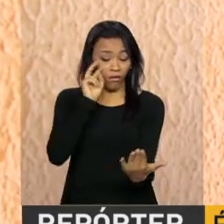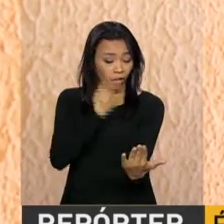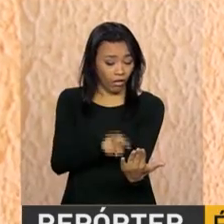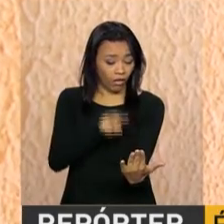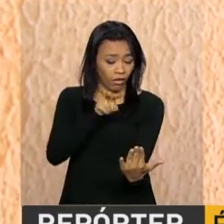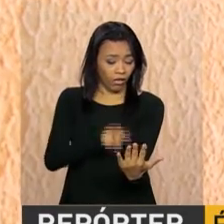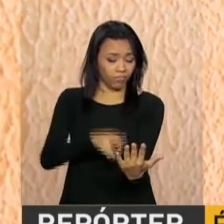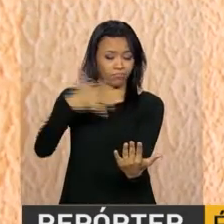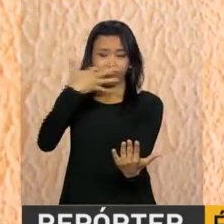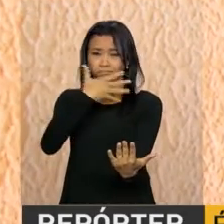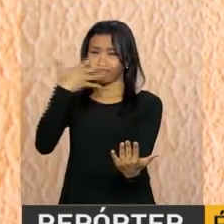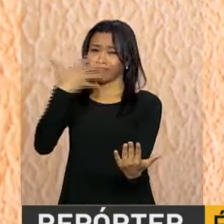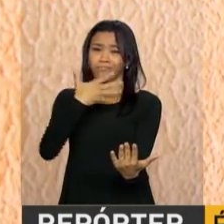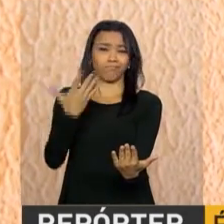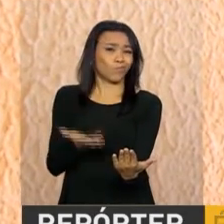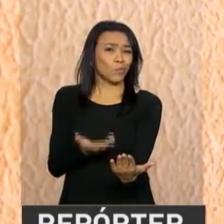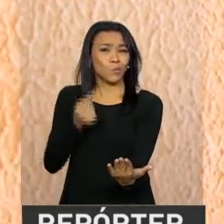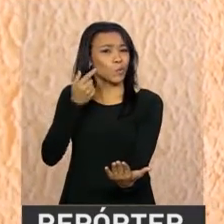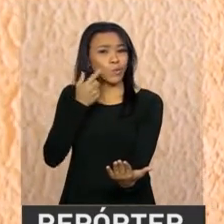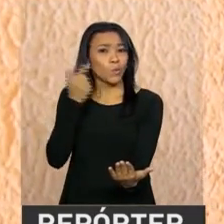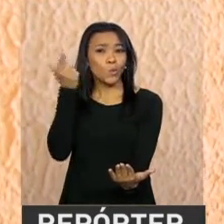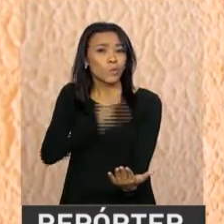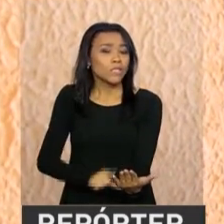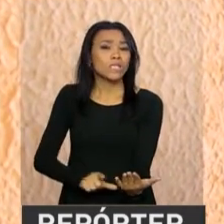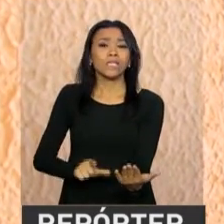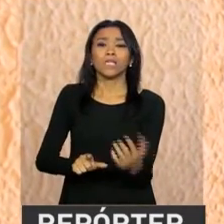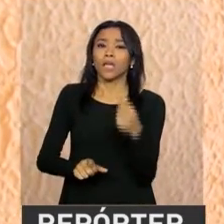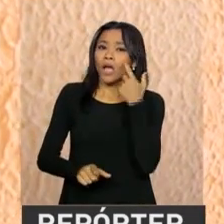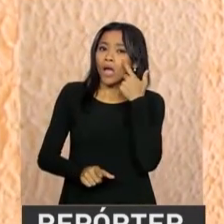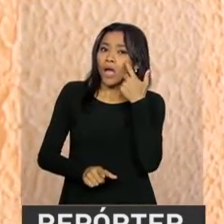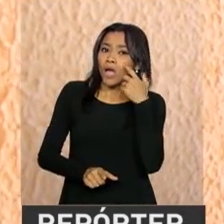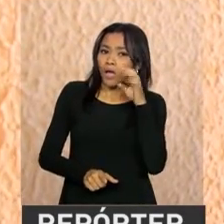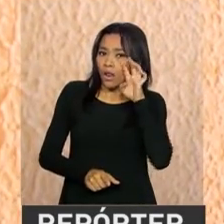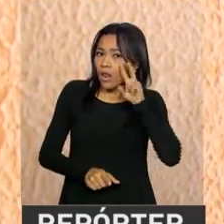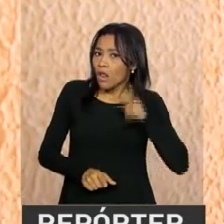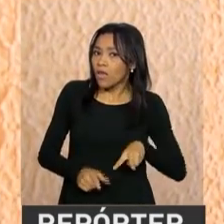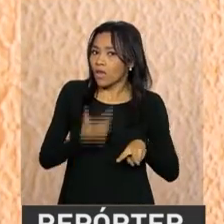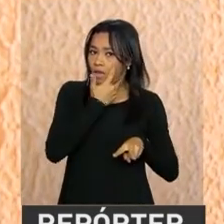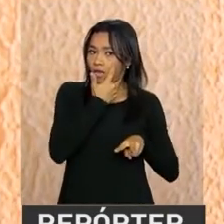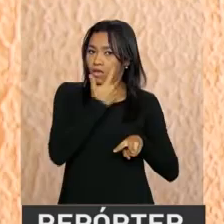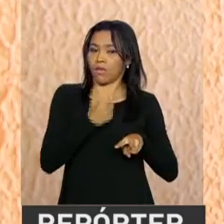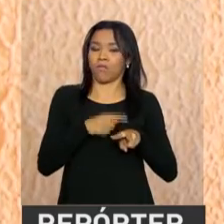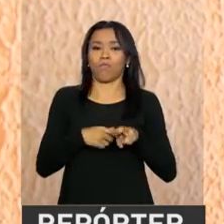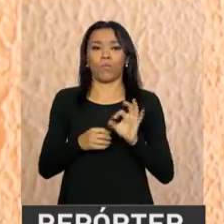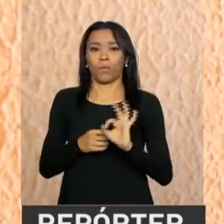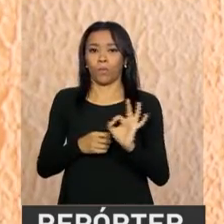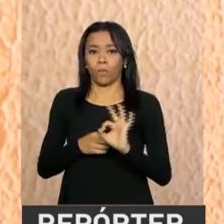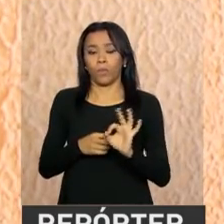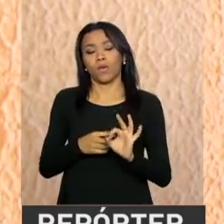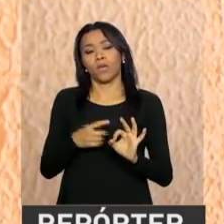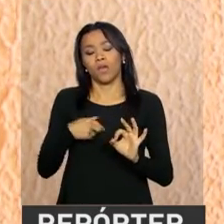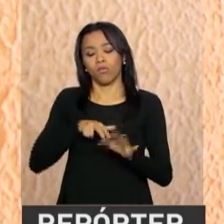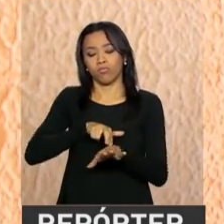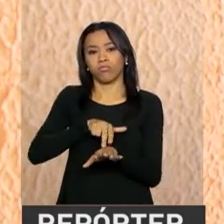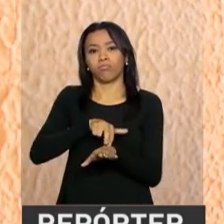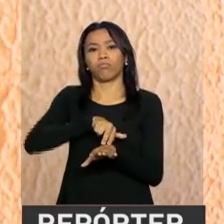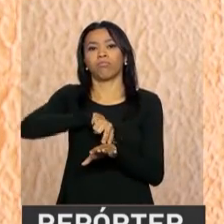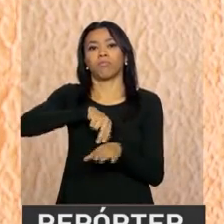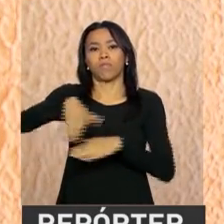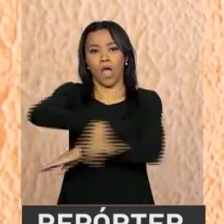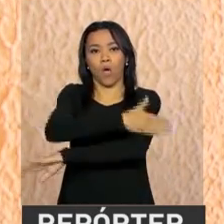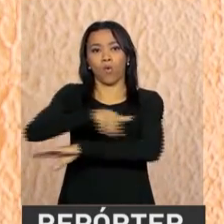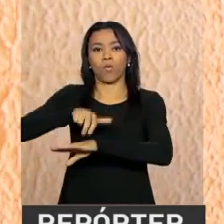praticamente mais visão do olho esquerdo que foi transplantado eu pensava na rua